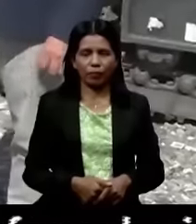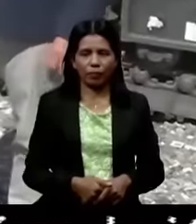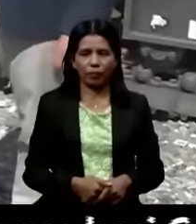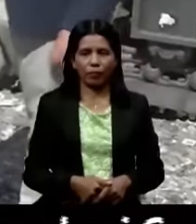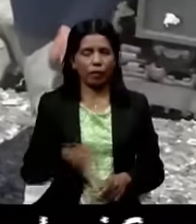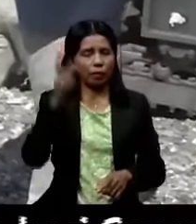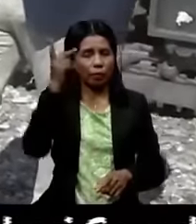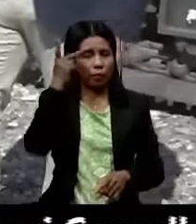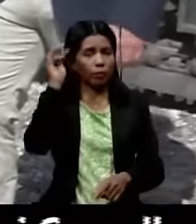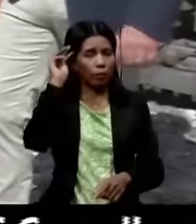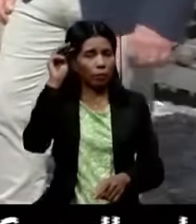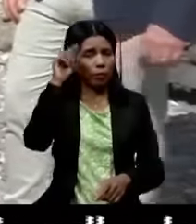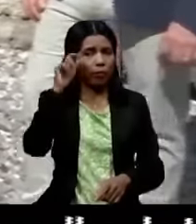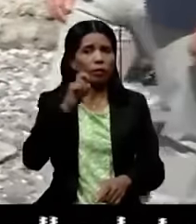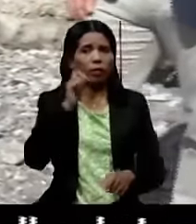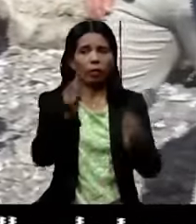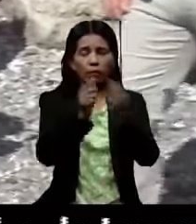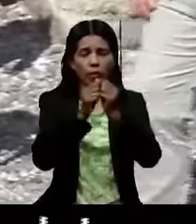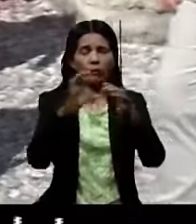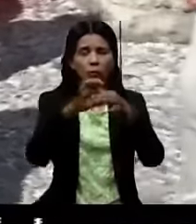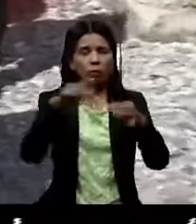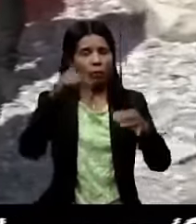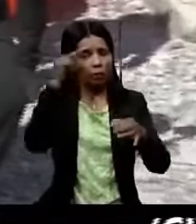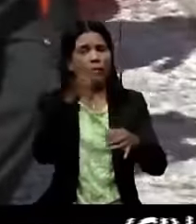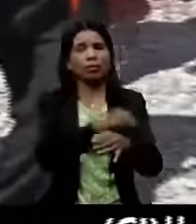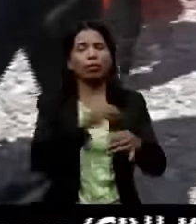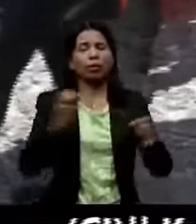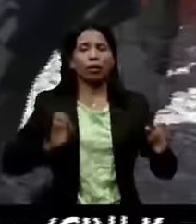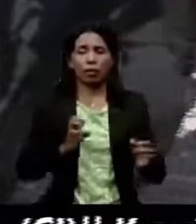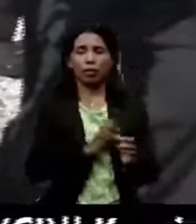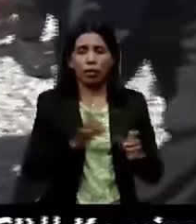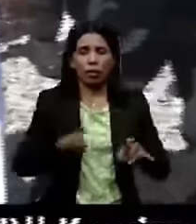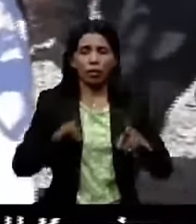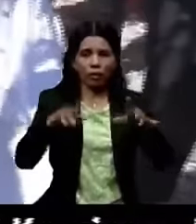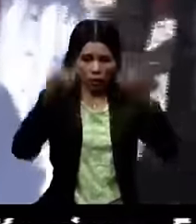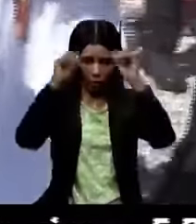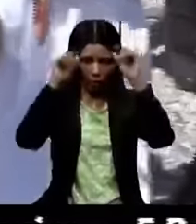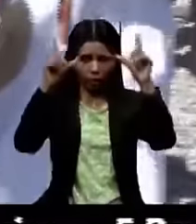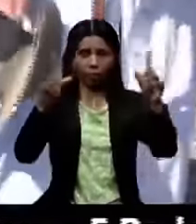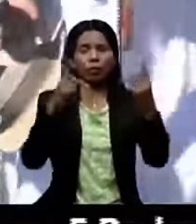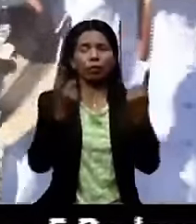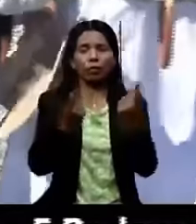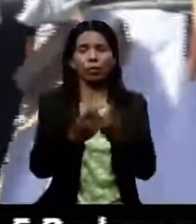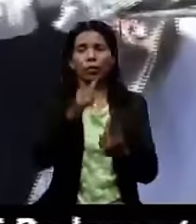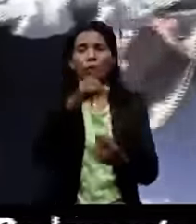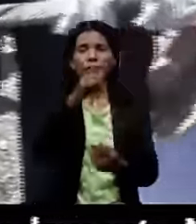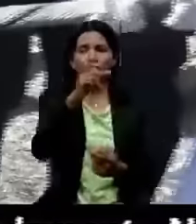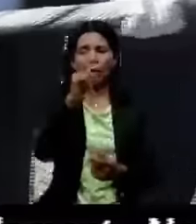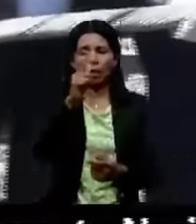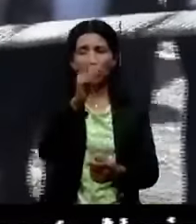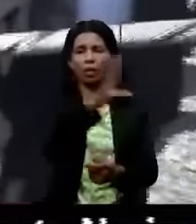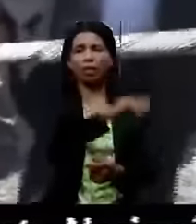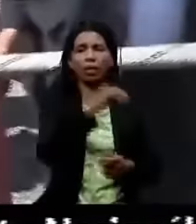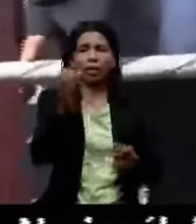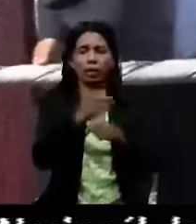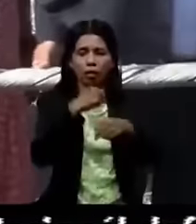Primeiro-ministro Kairala Sanana Guzmão II, amuntu com membro do governo Balung, embaixador Austrália e Timor-Leste, nonain ba companhia Alcatel Submarine Network,